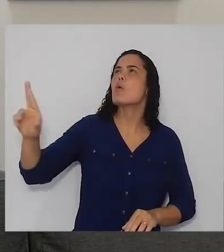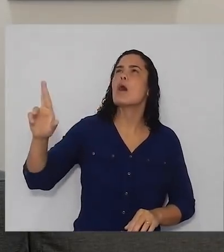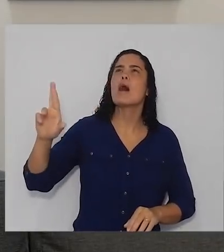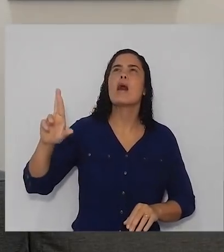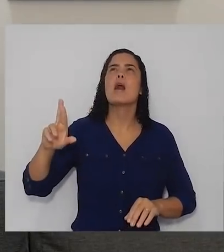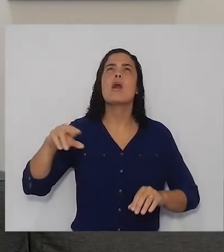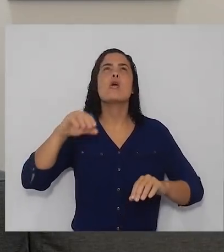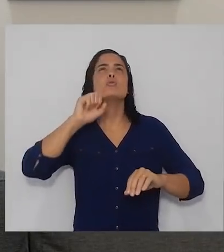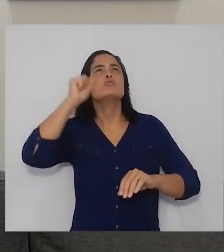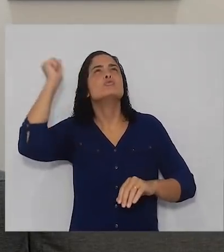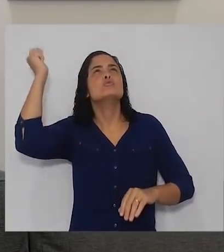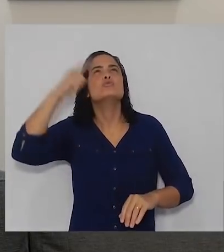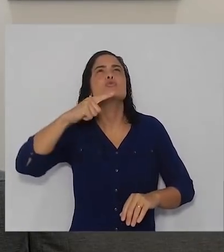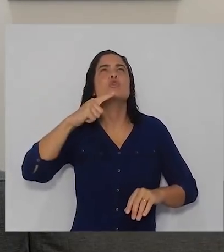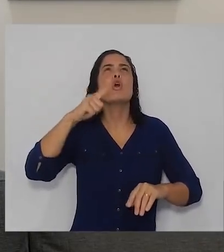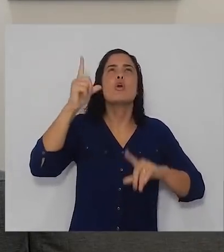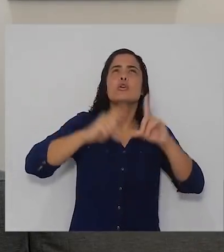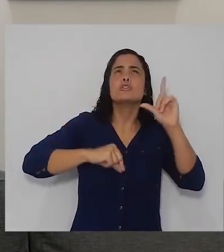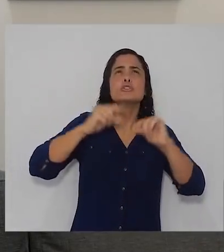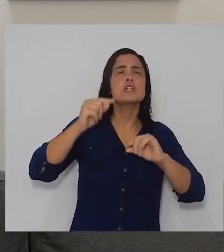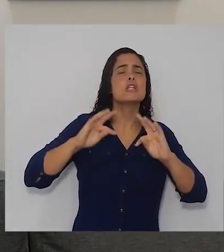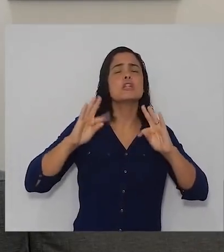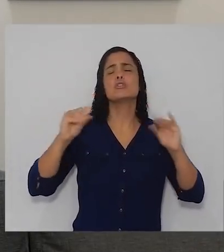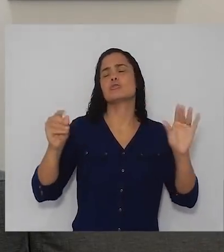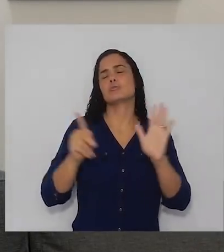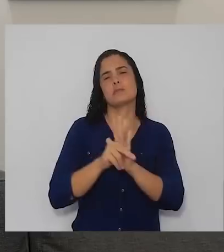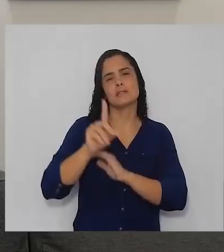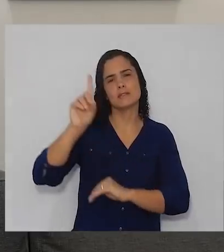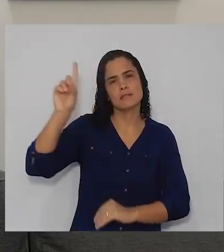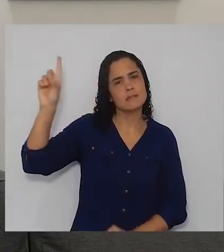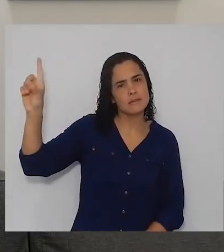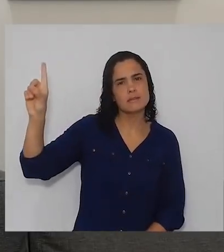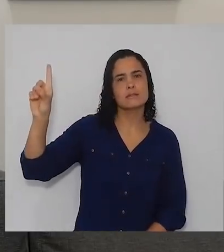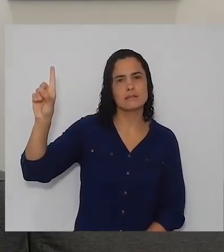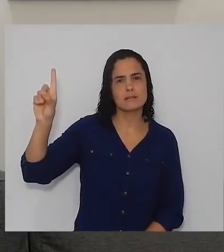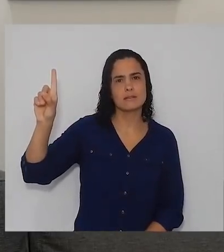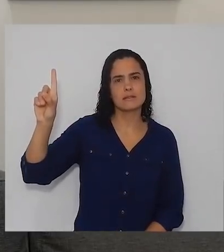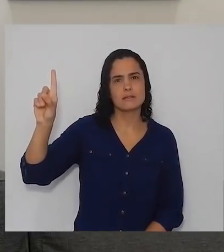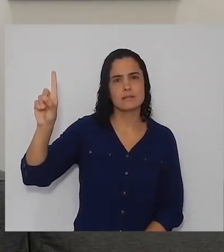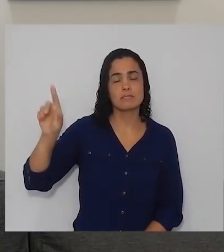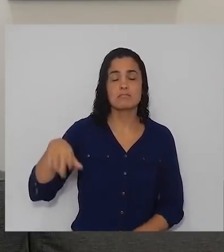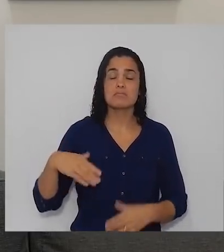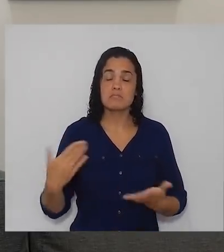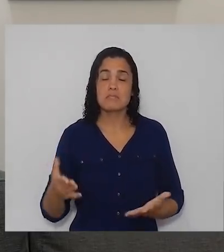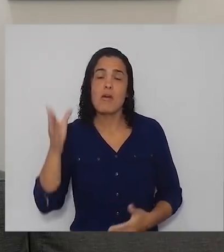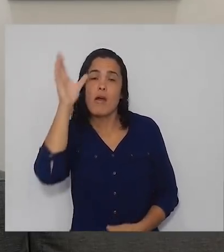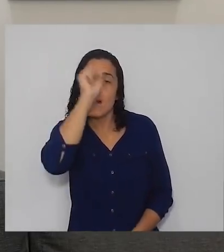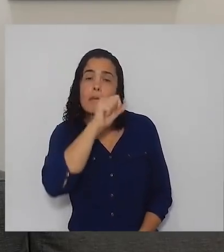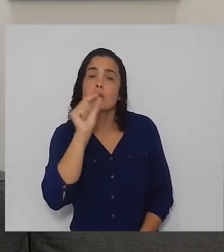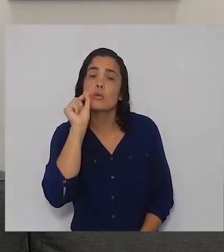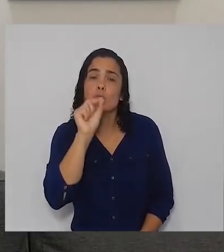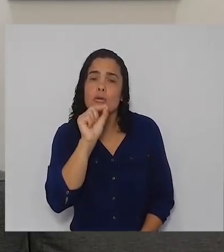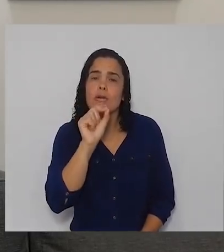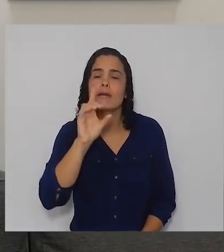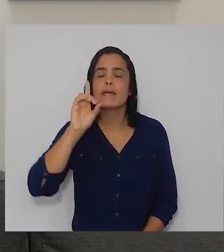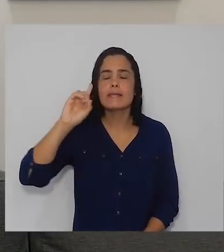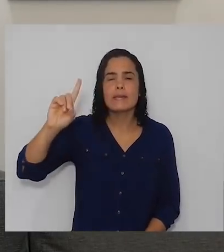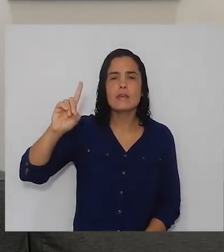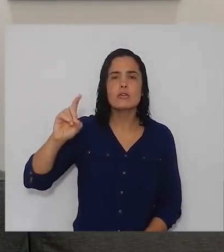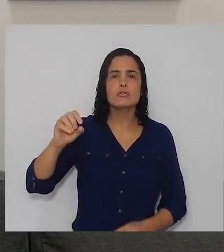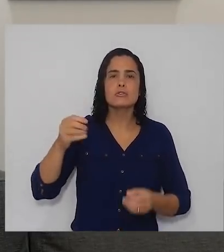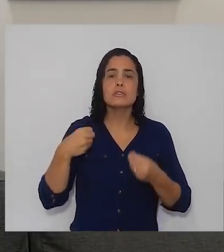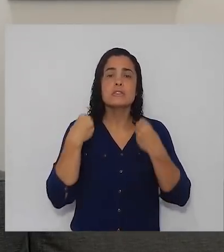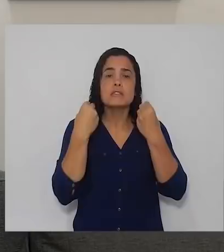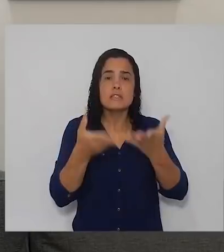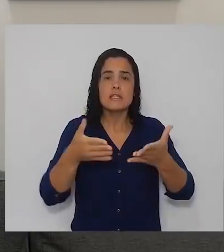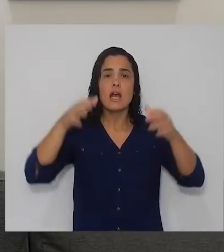dono de todas as coisas. E esse texto nos mostra bem que o Deus que dá a chuva é o Deus que também retém a chuva. E